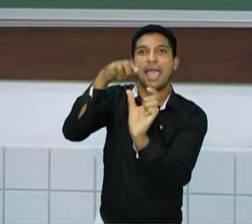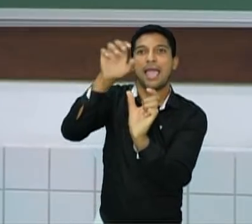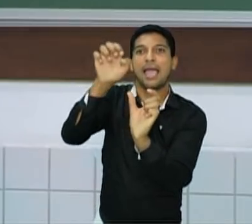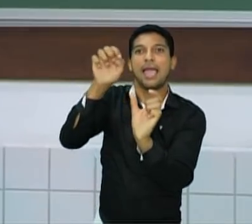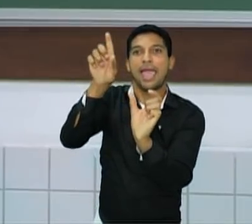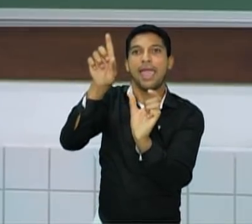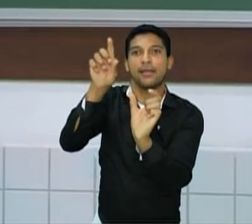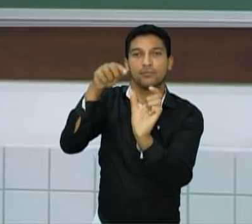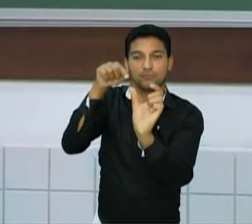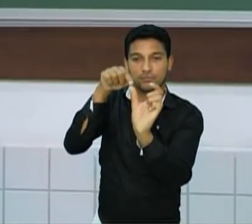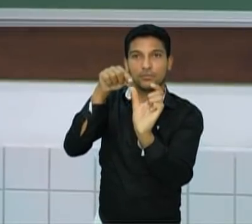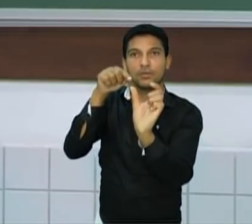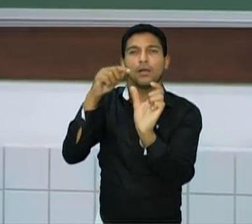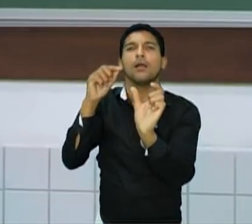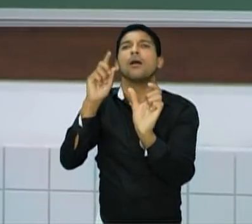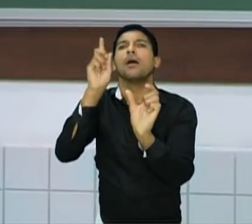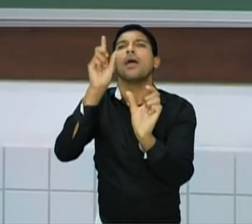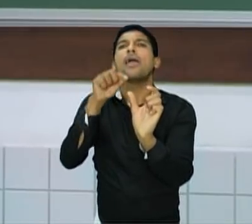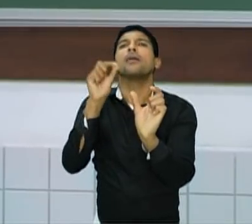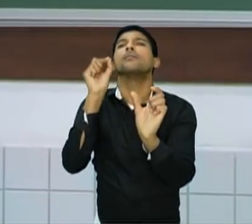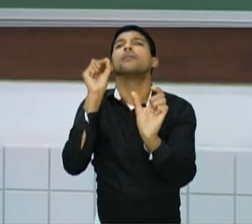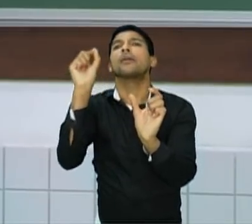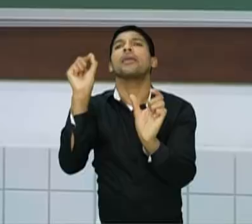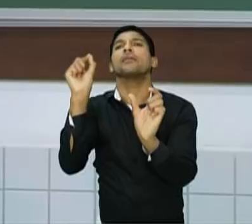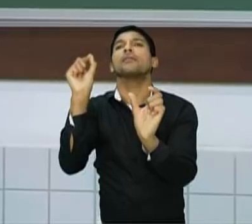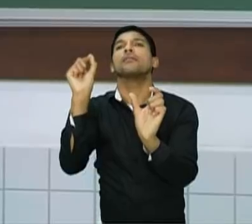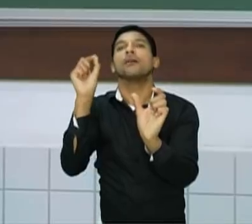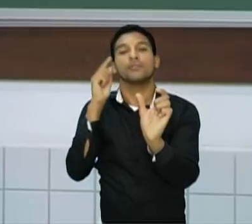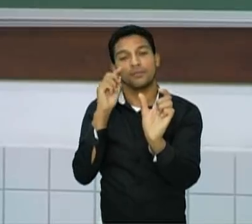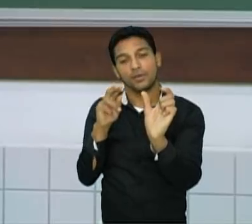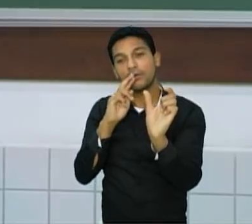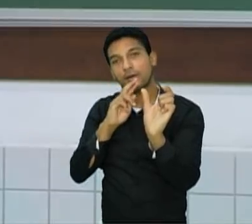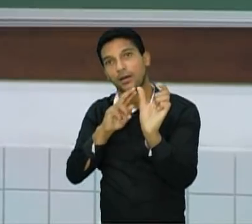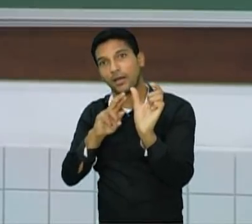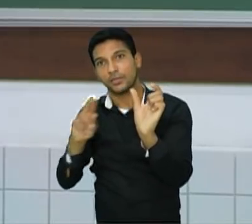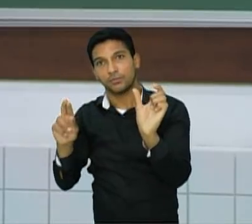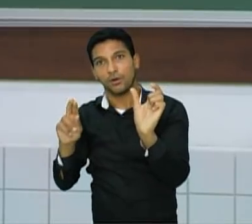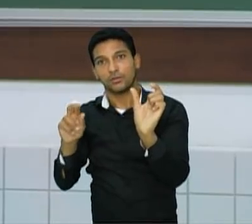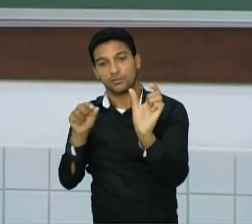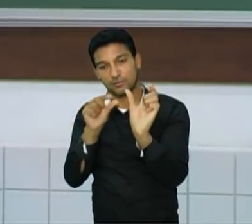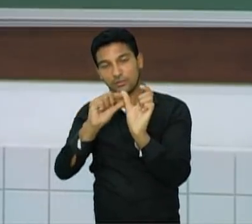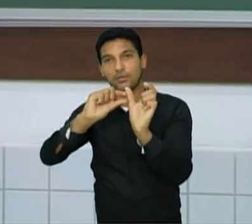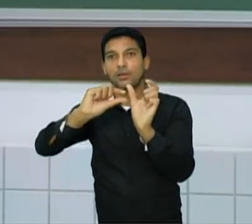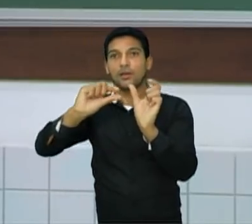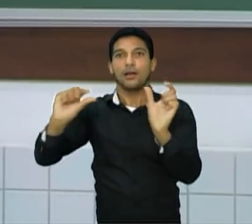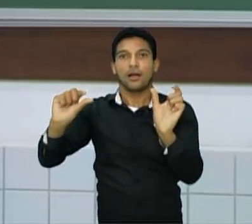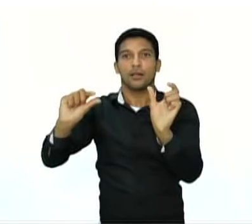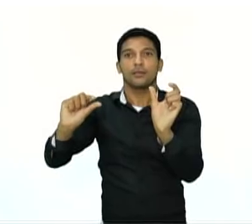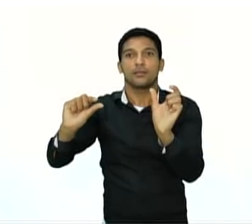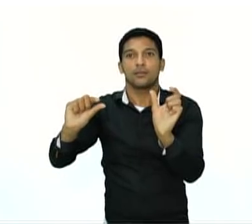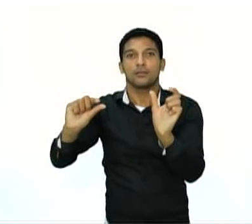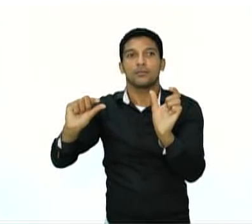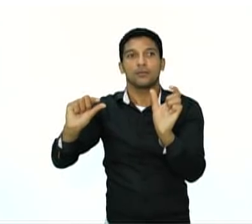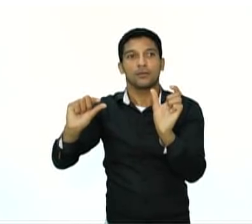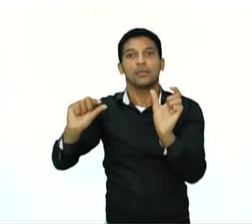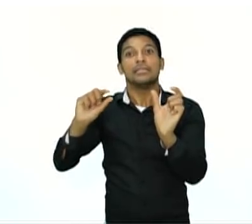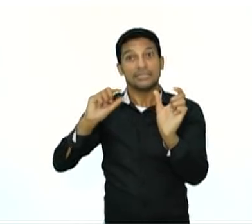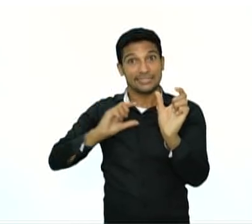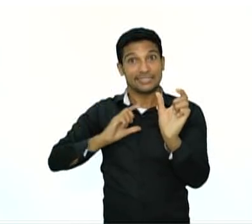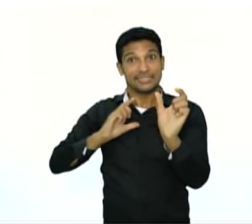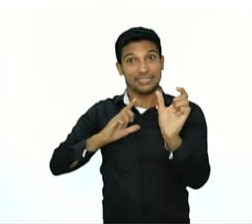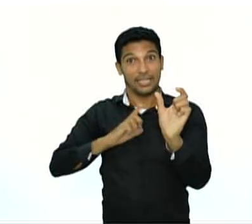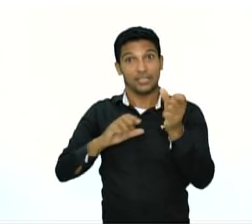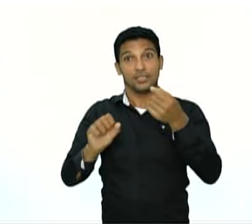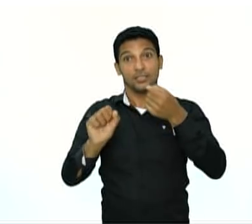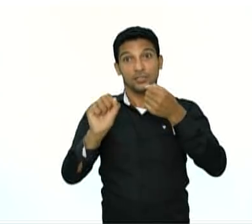subordinada, você vai ter uma oração subordinada substantiva subjetiva. Os estudantes é aquela que exerce